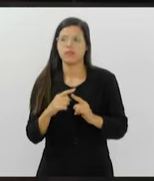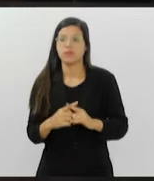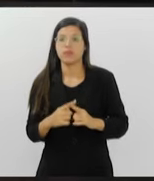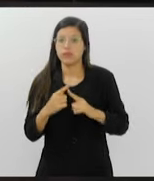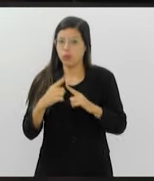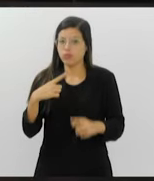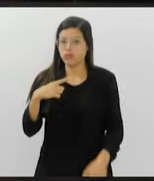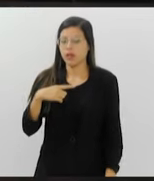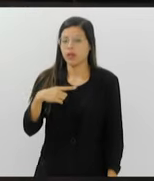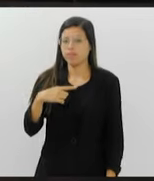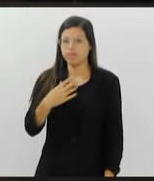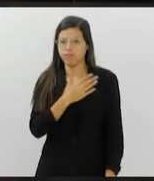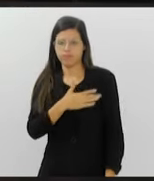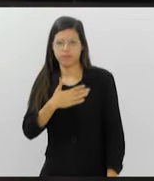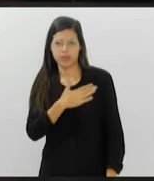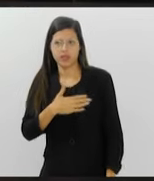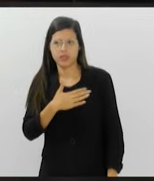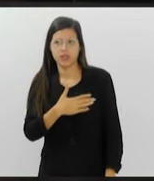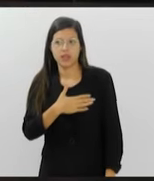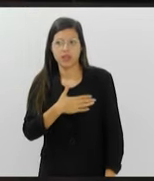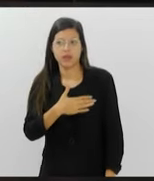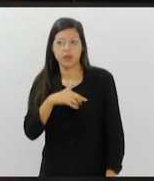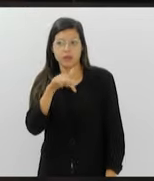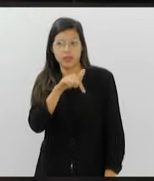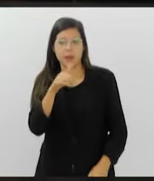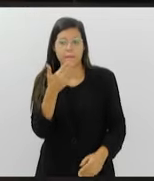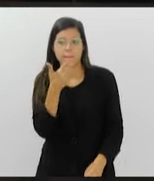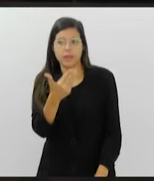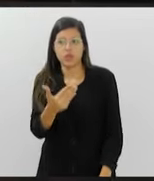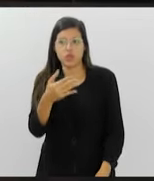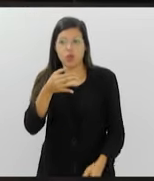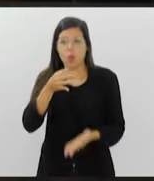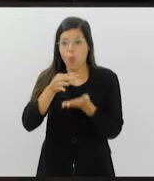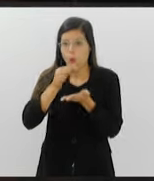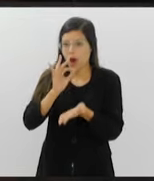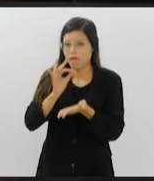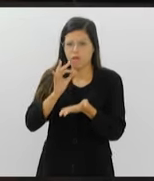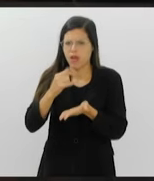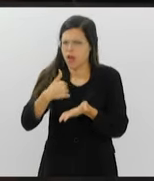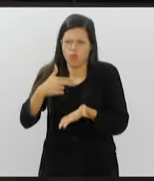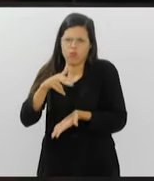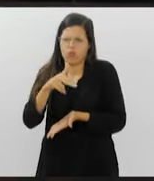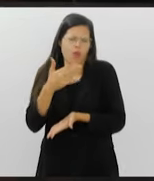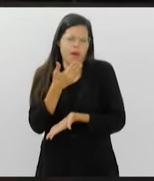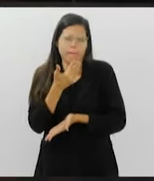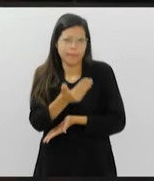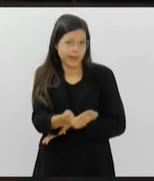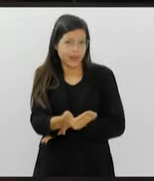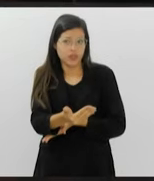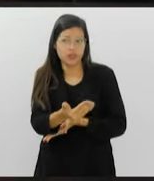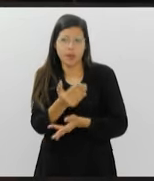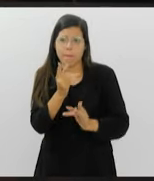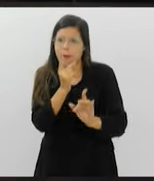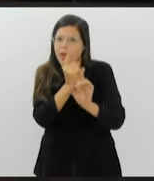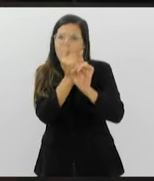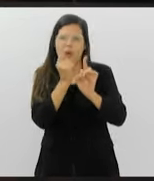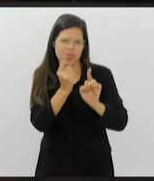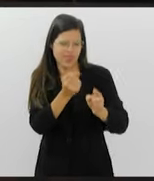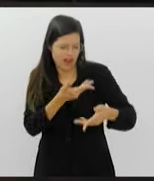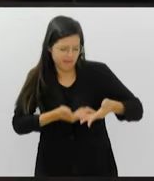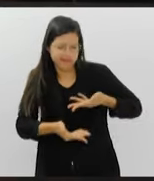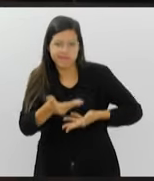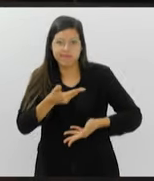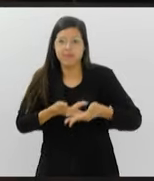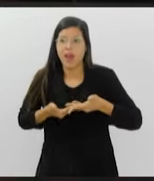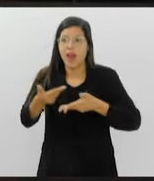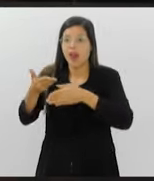Com muito prazer. Vossa Excelência me pediu um café, coisa que eu nunca pedi ao senhor. Nunca pedi para encontrar esse cidadão. E entrou